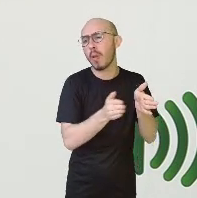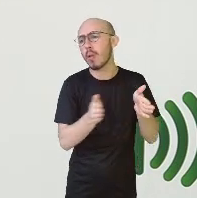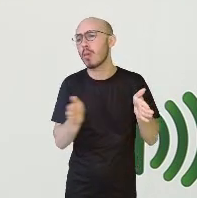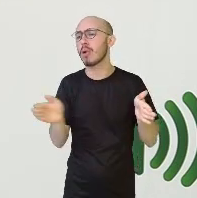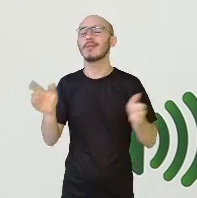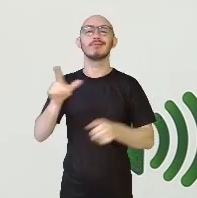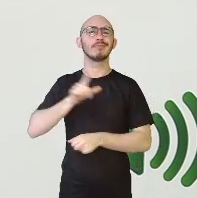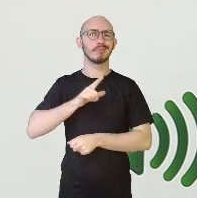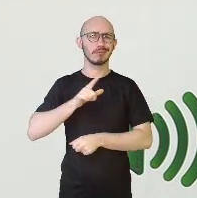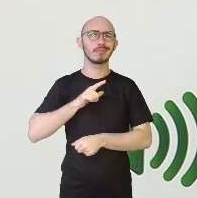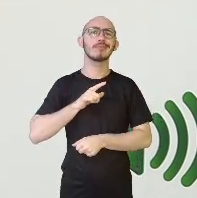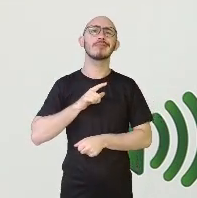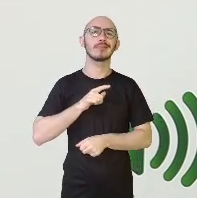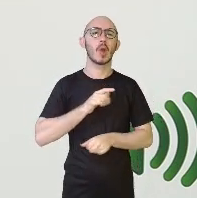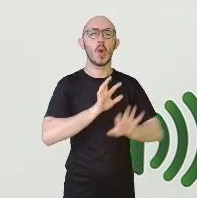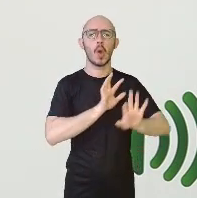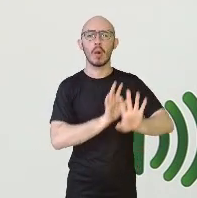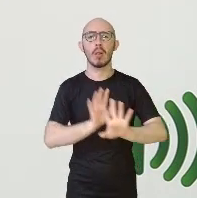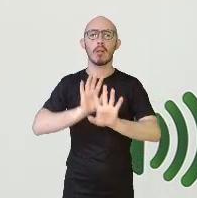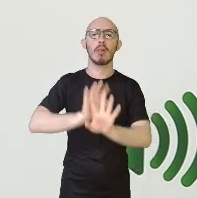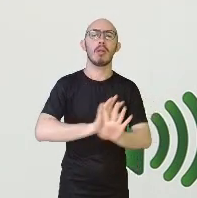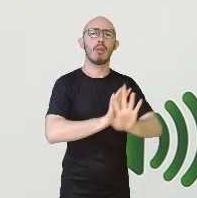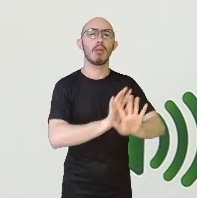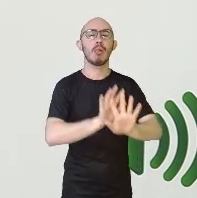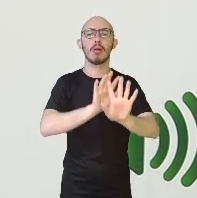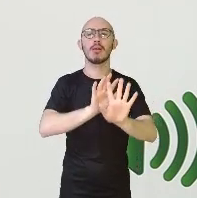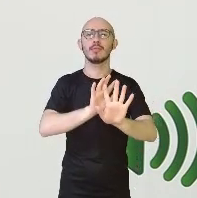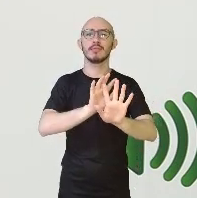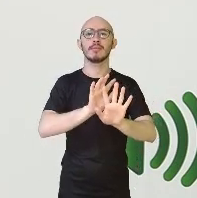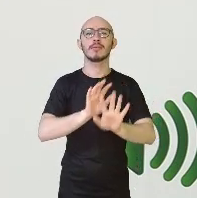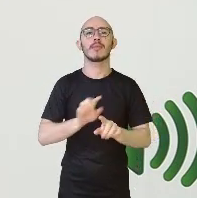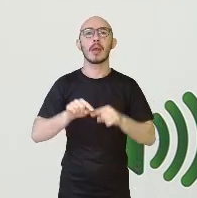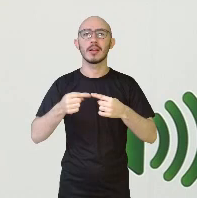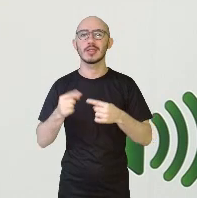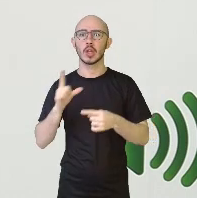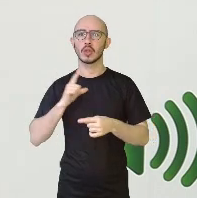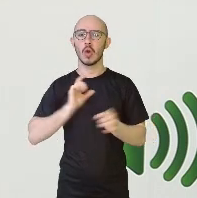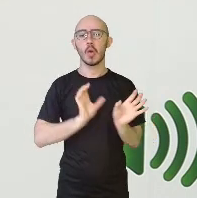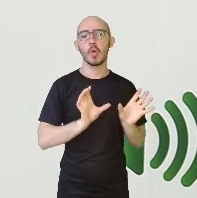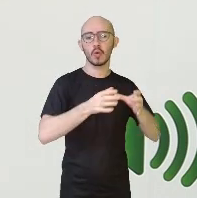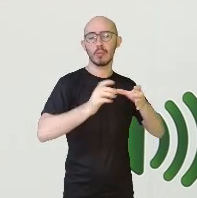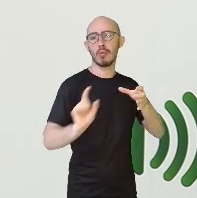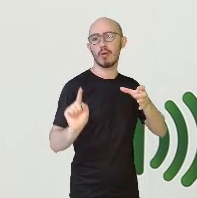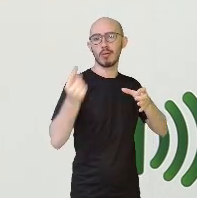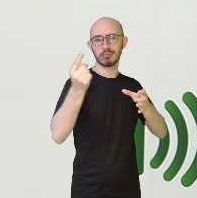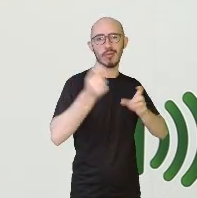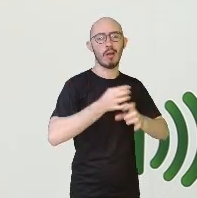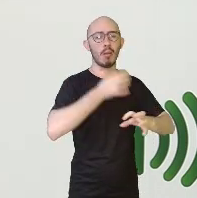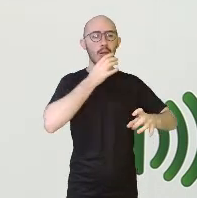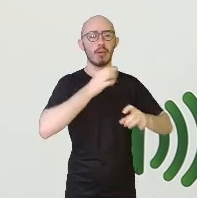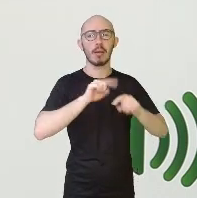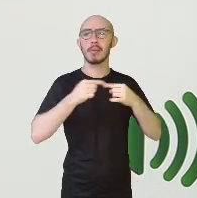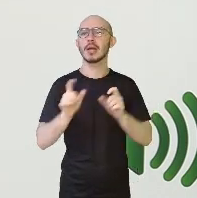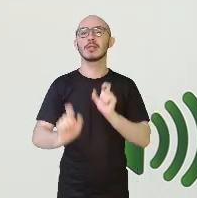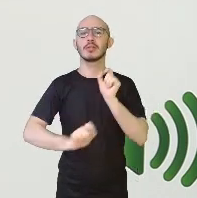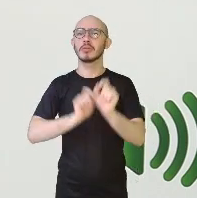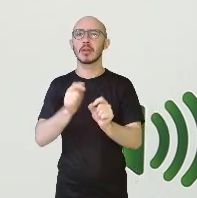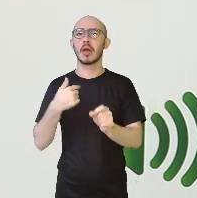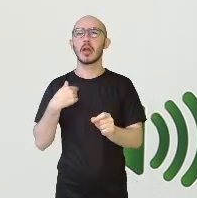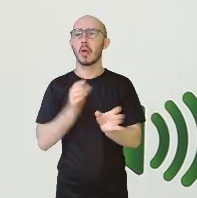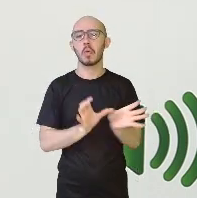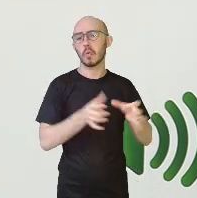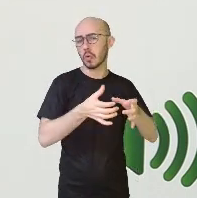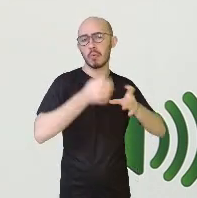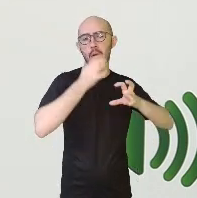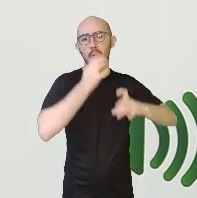é, eles ensaiavam, eles passavam, porque não era necessariamente uma orquestra de frevo, entendeu? Eram orquestras